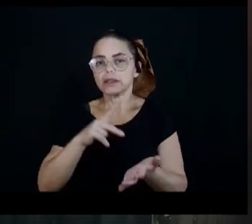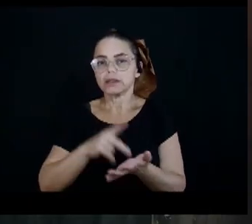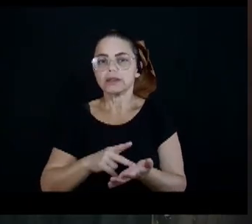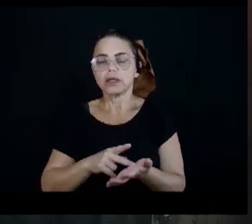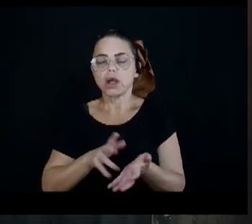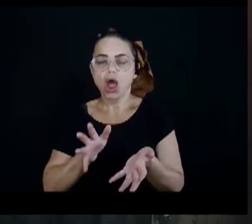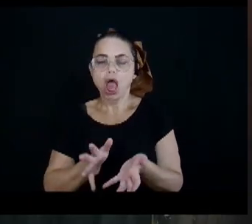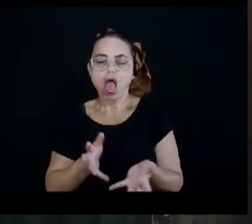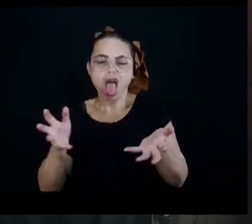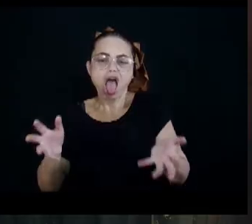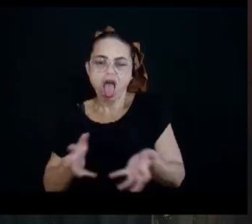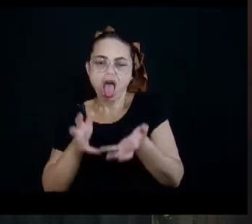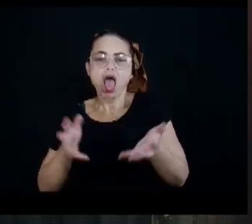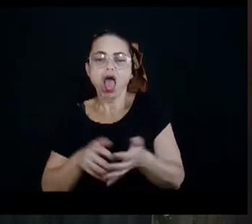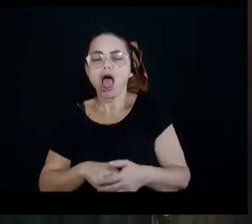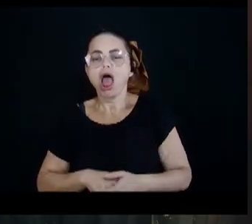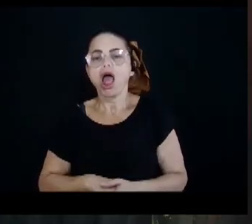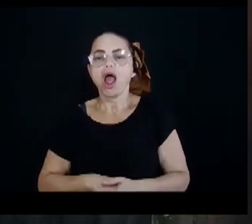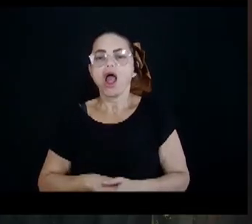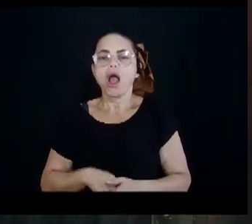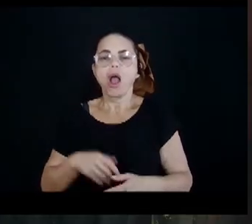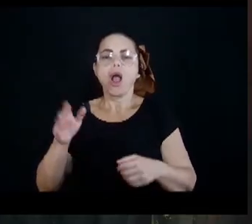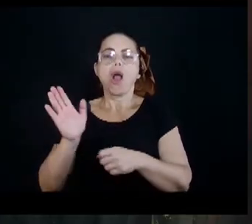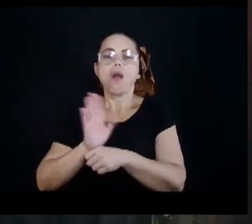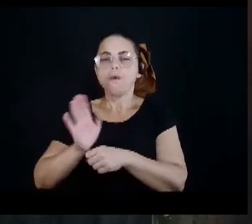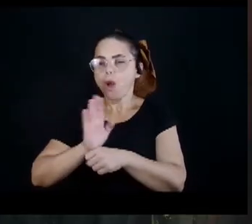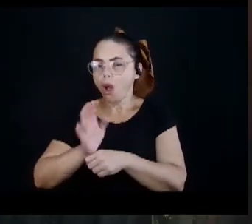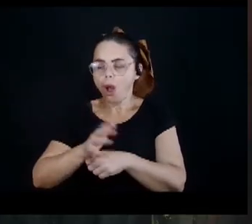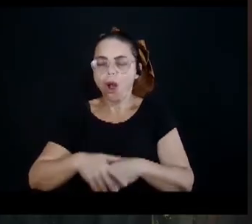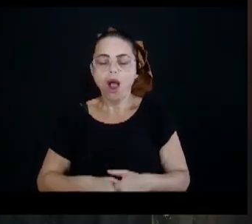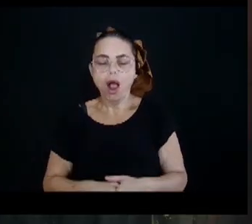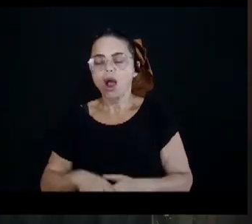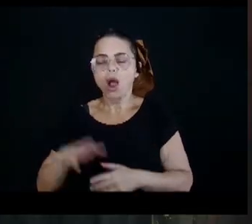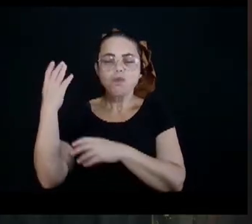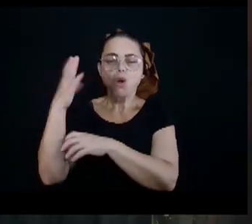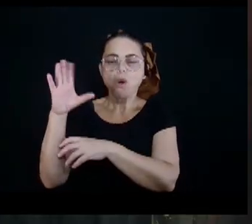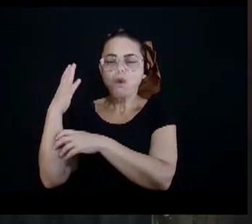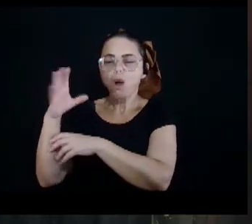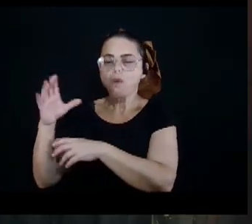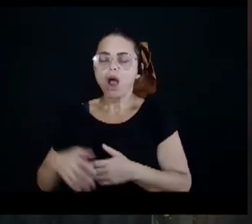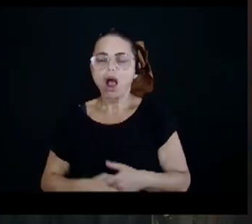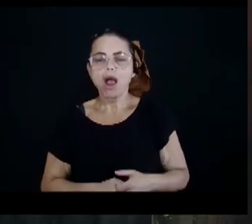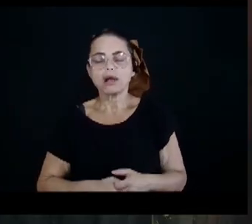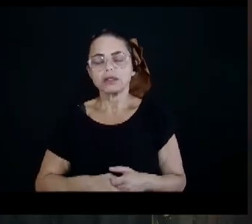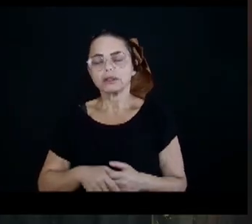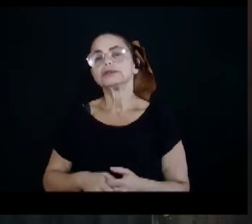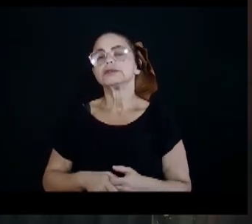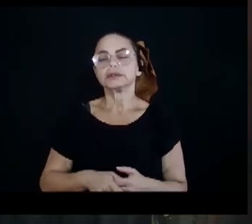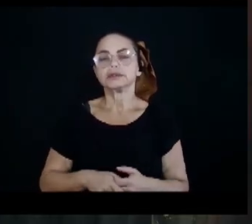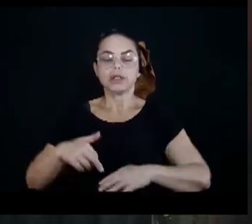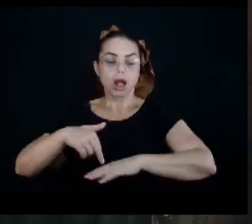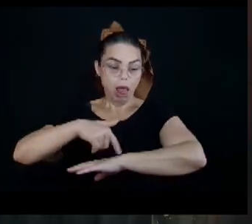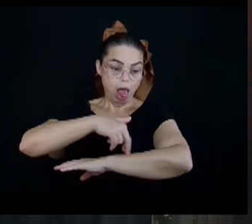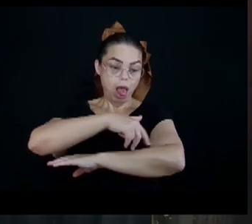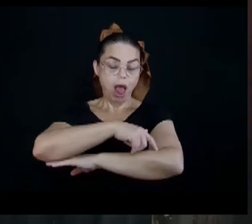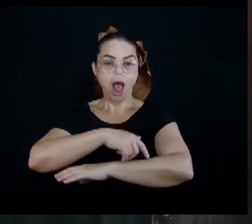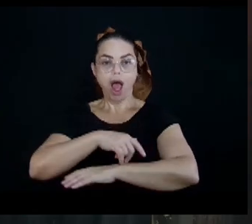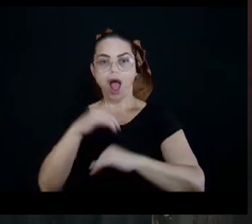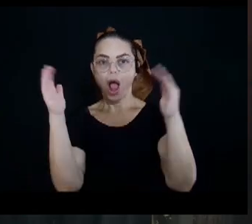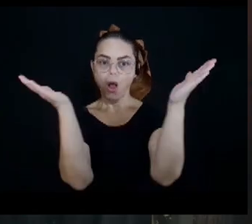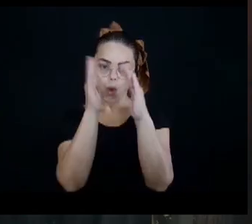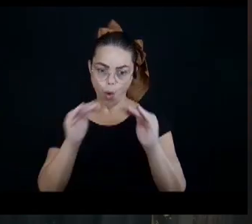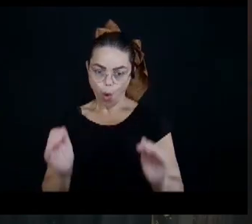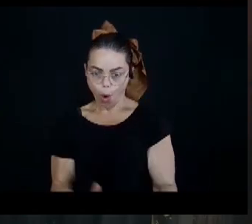isso, todos os filmes fazem isso, as blogueiras fazem isso, tivemos a Sapucaí mostrando isso, Sim. né? As belezas,